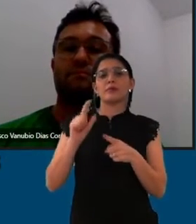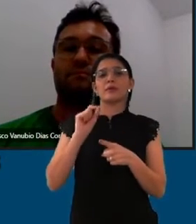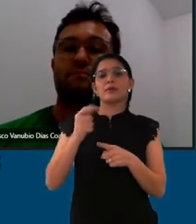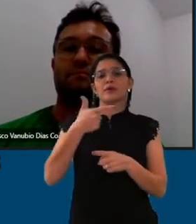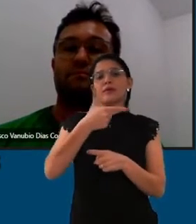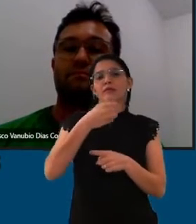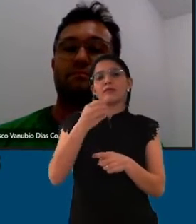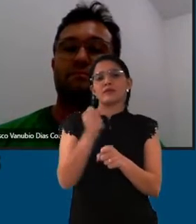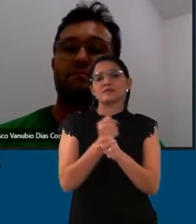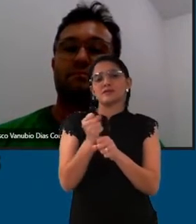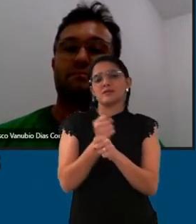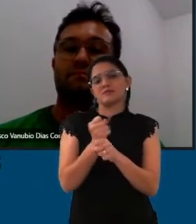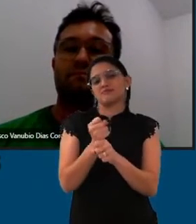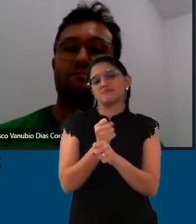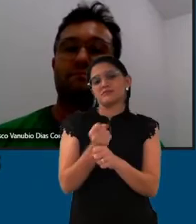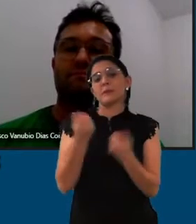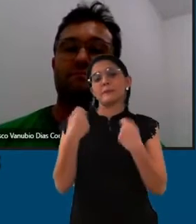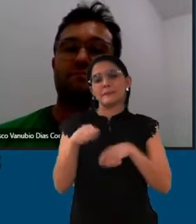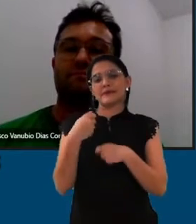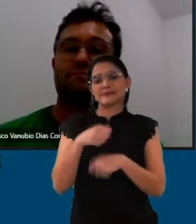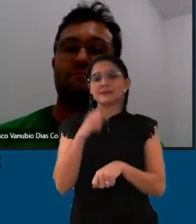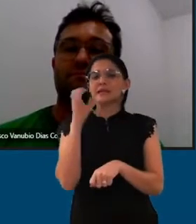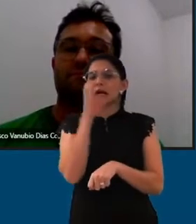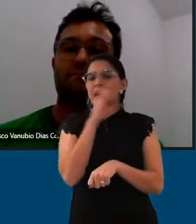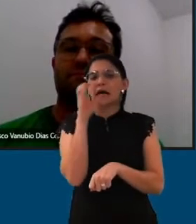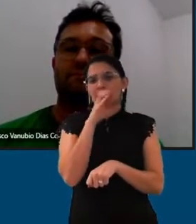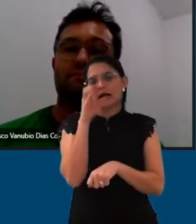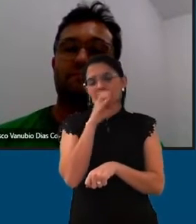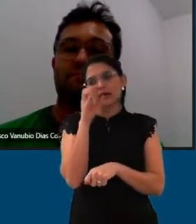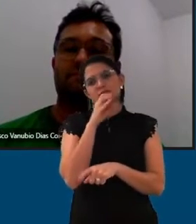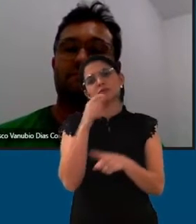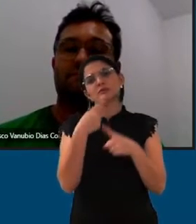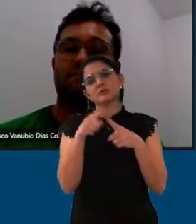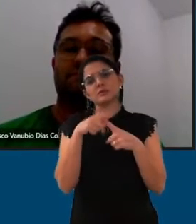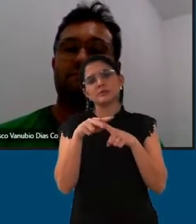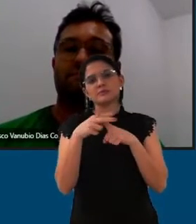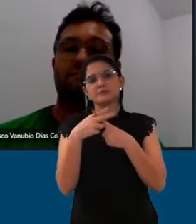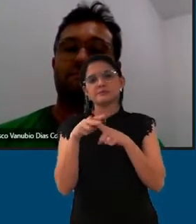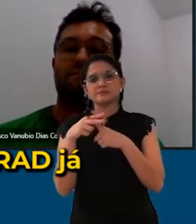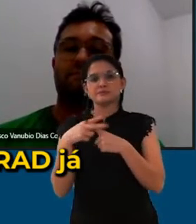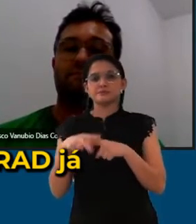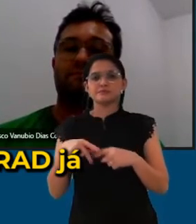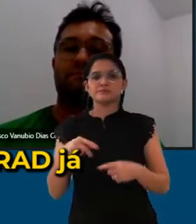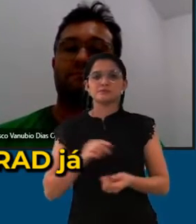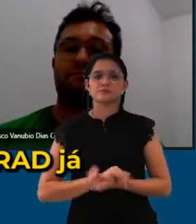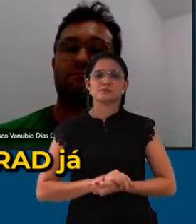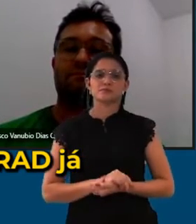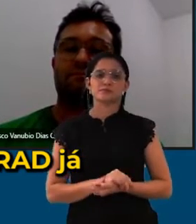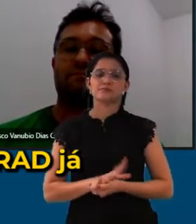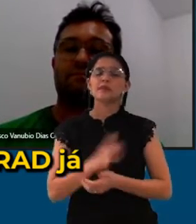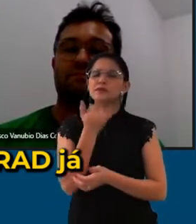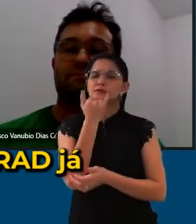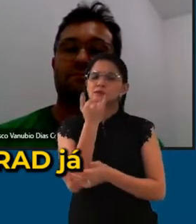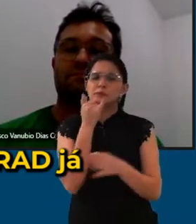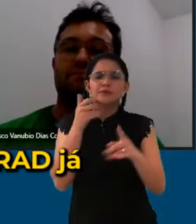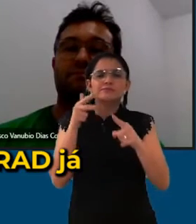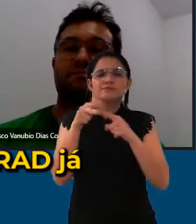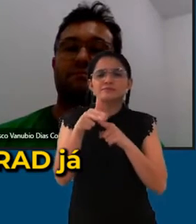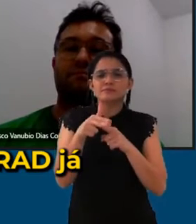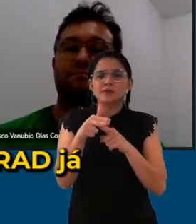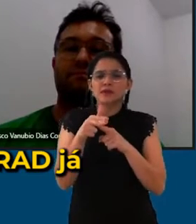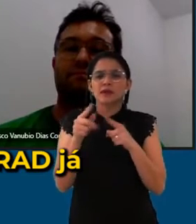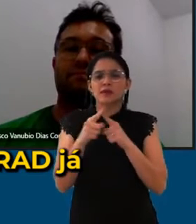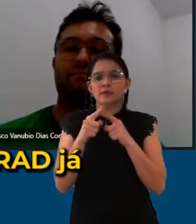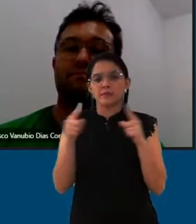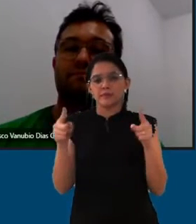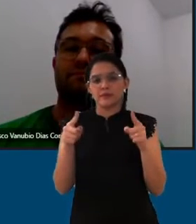precisa resolver isso aí mais rapidamente. Diga, doutor Alisson. Desculpe interromper, mas a execução do prazo já